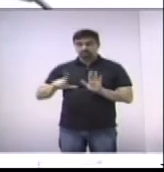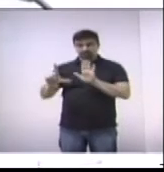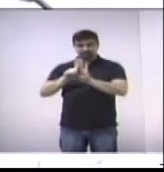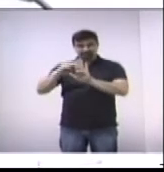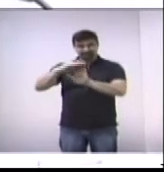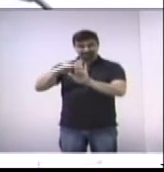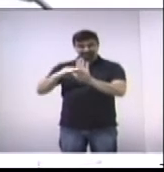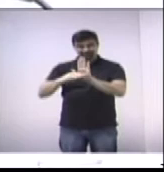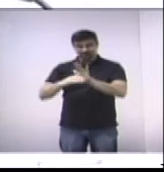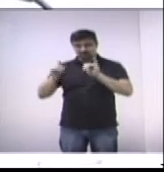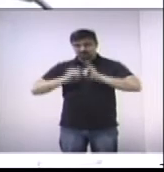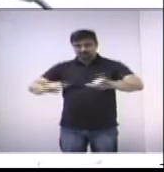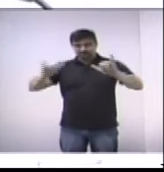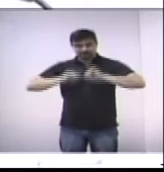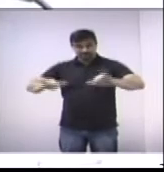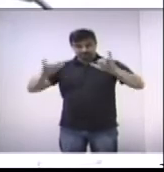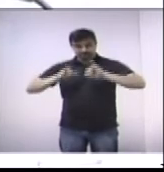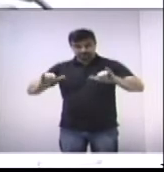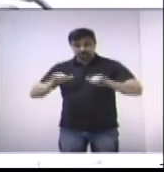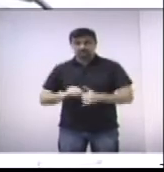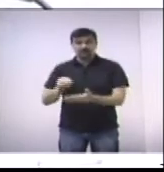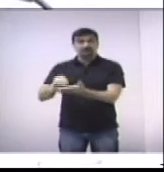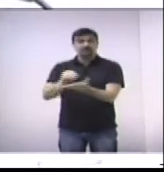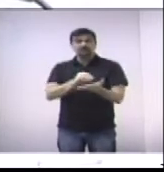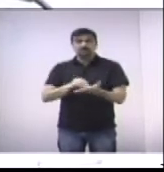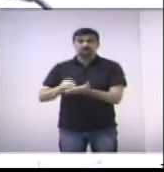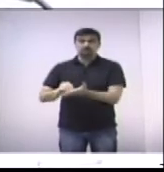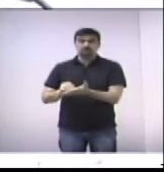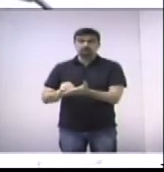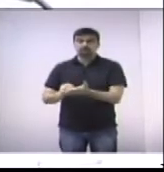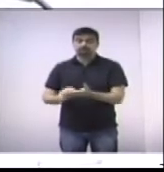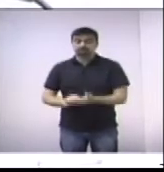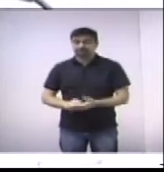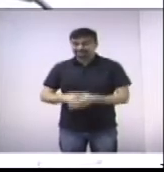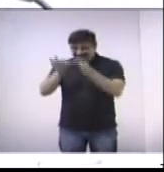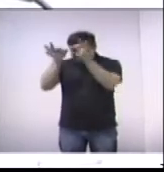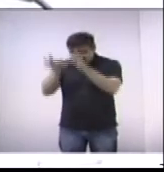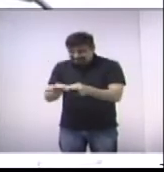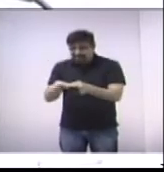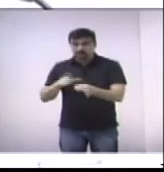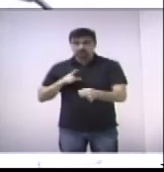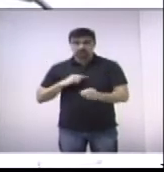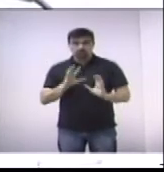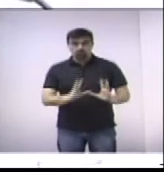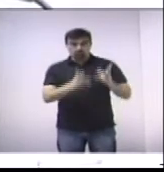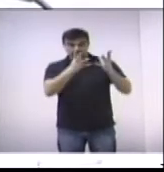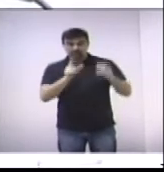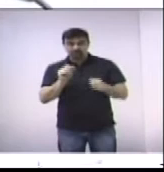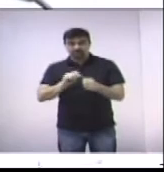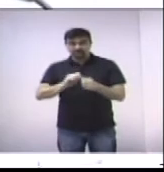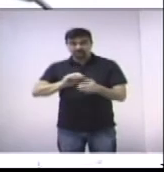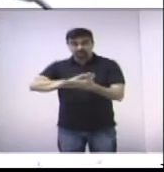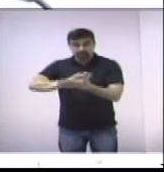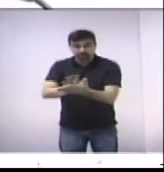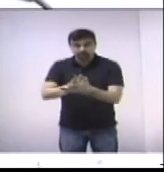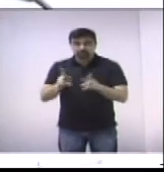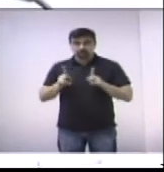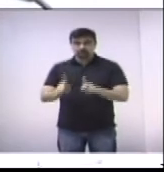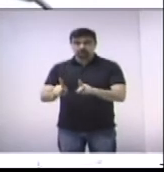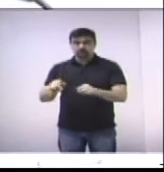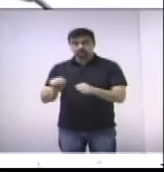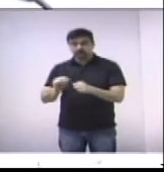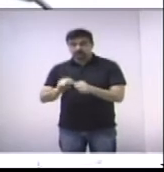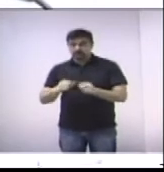irregularidades noticiadas e, em razão das ausências de precisão quanto ao evento prejudicial e pedido logicamente